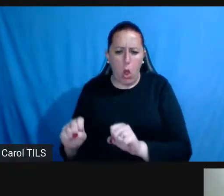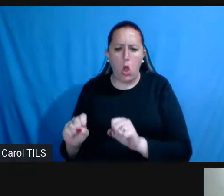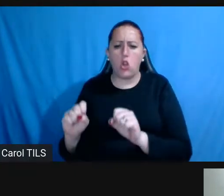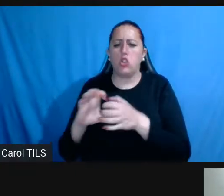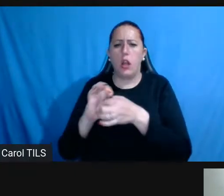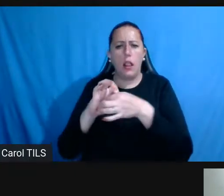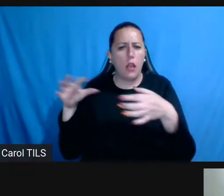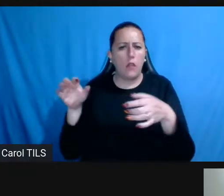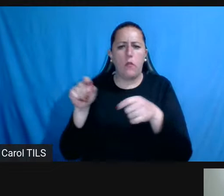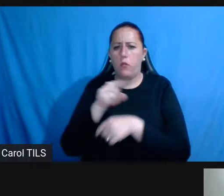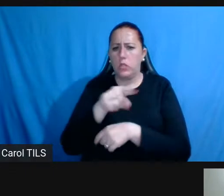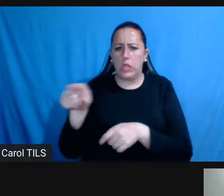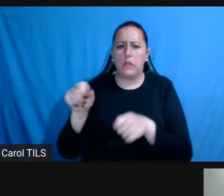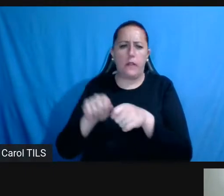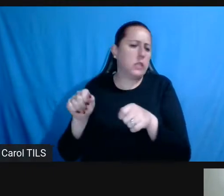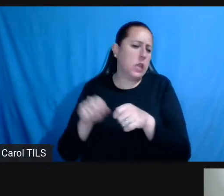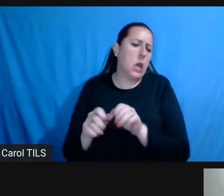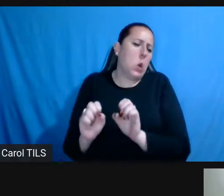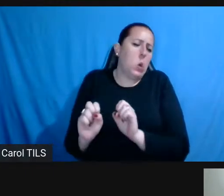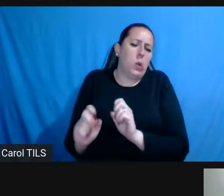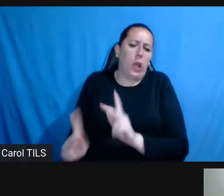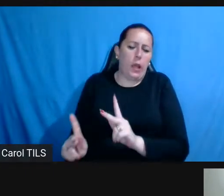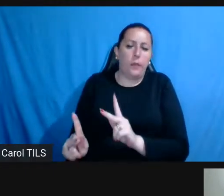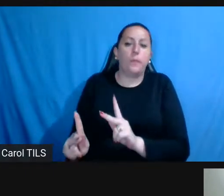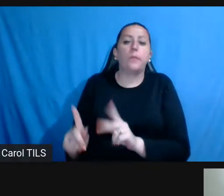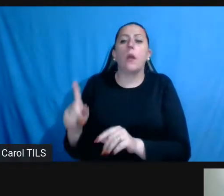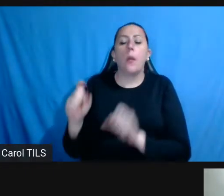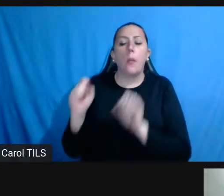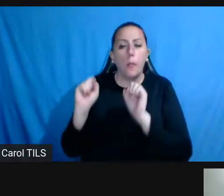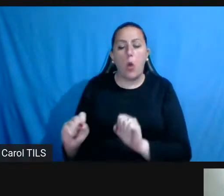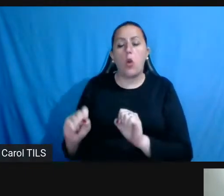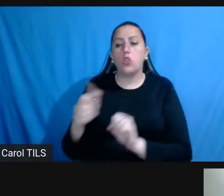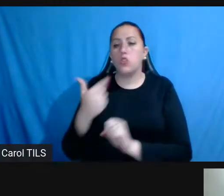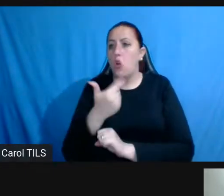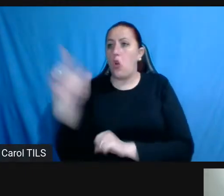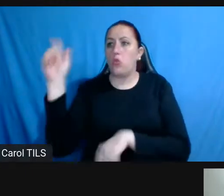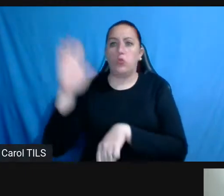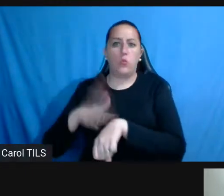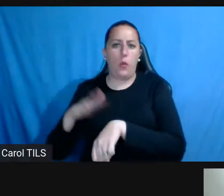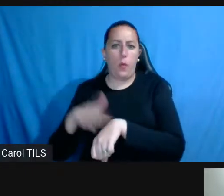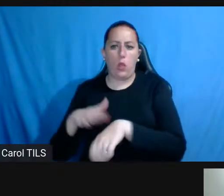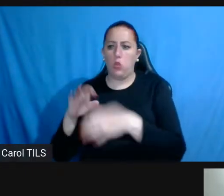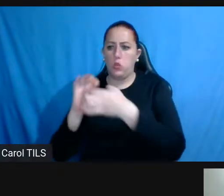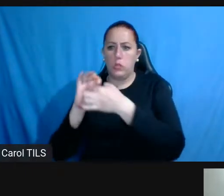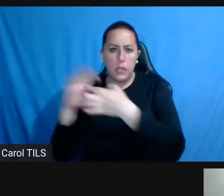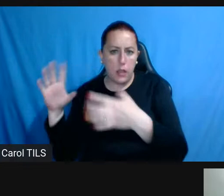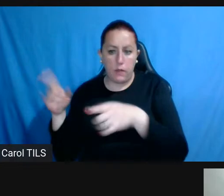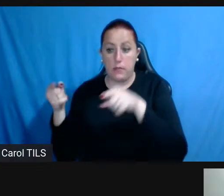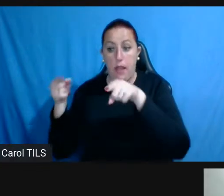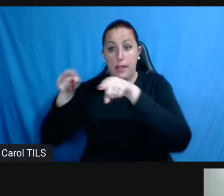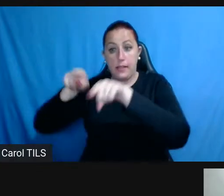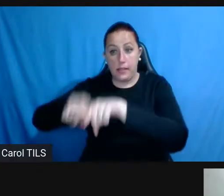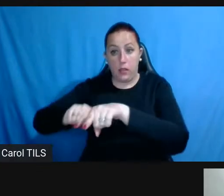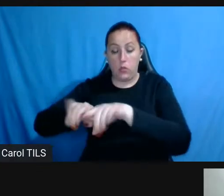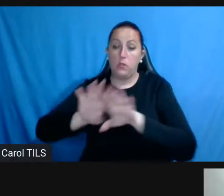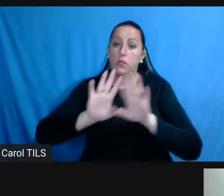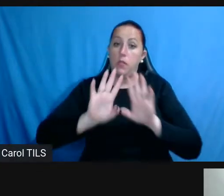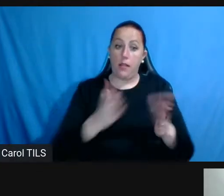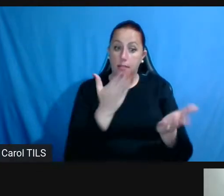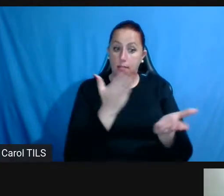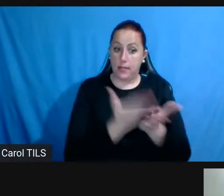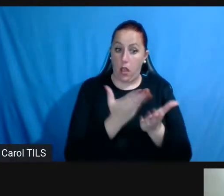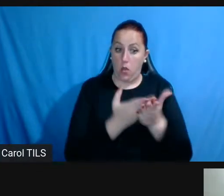alguns trabalham, mas poderão fazer nos outros momentos, tá? A assíncrona. As aulas síncronas,